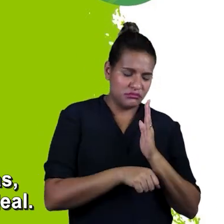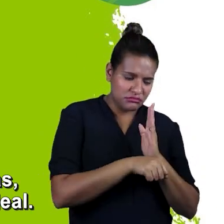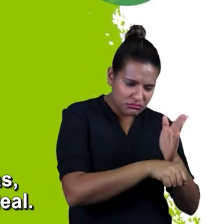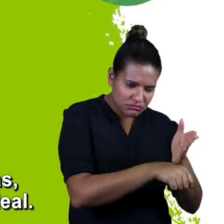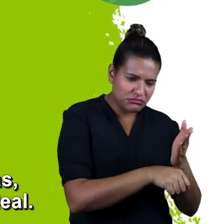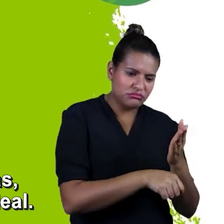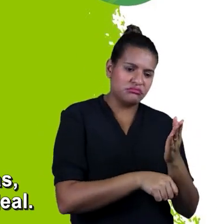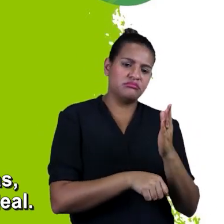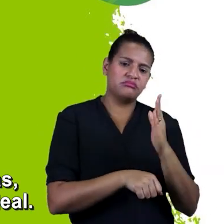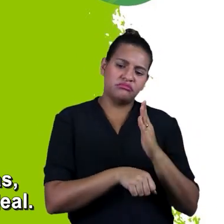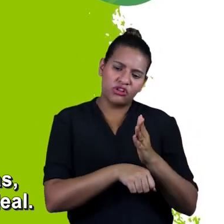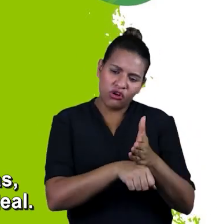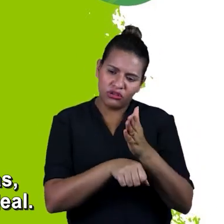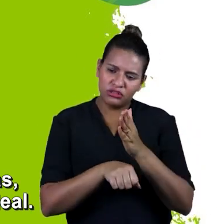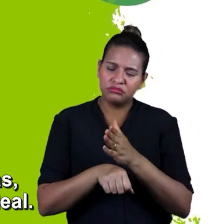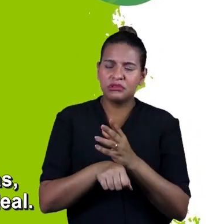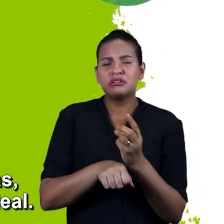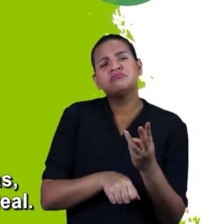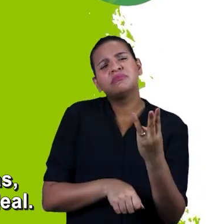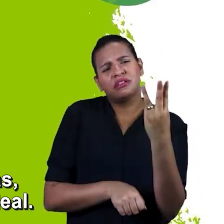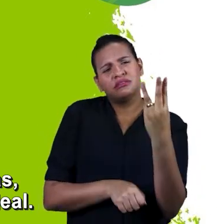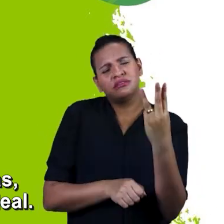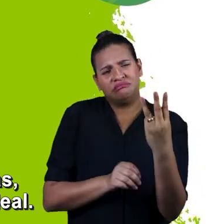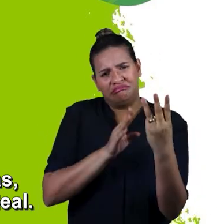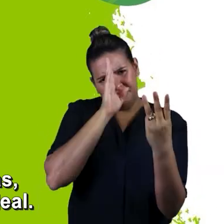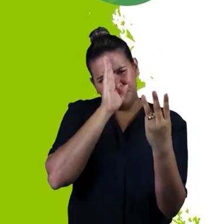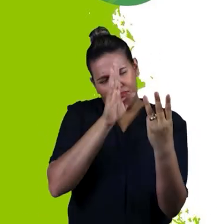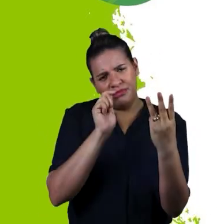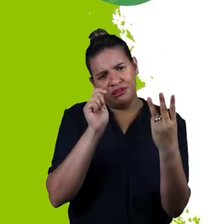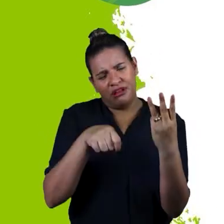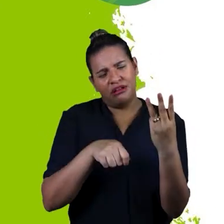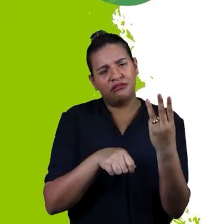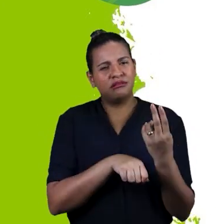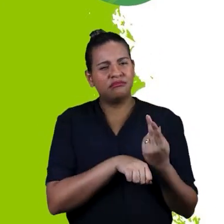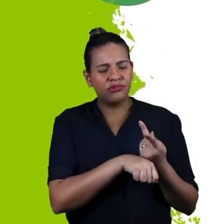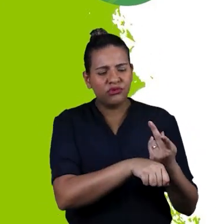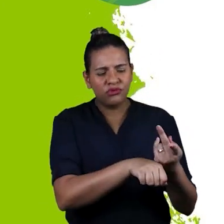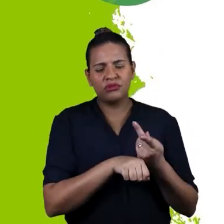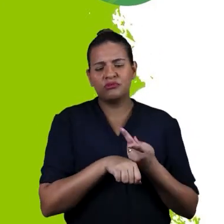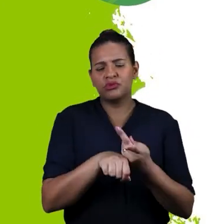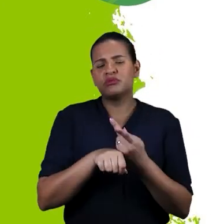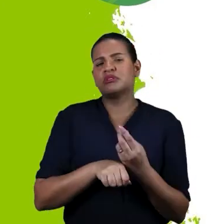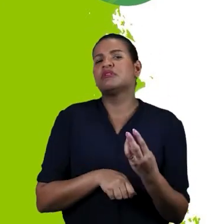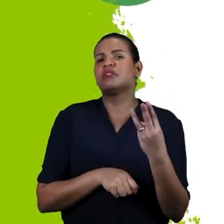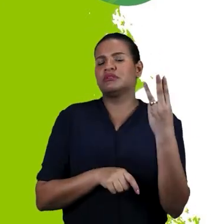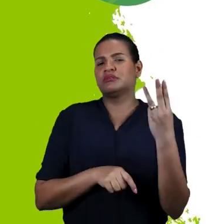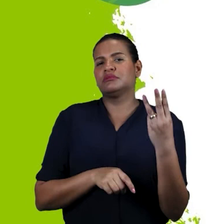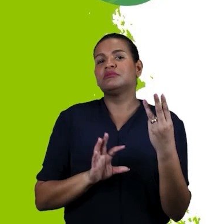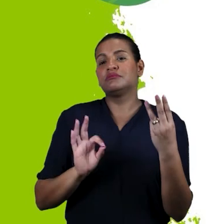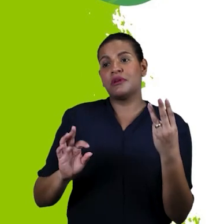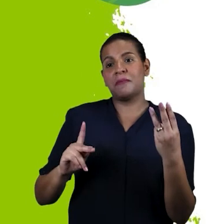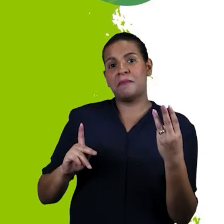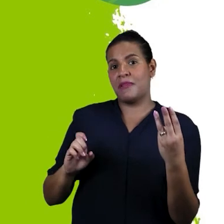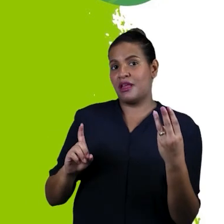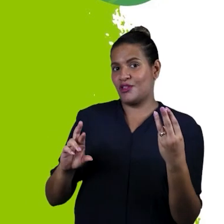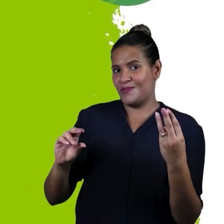de umas 2, 3 fontes, geralmente 3 é ideal. Aprendi isso com o Pedro.